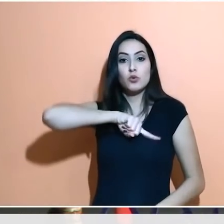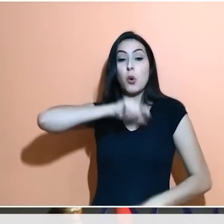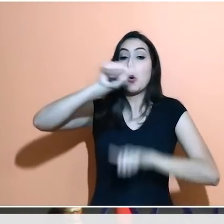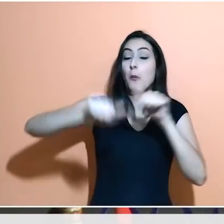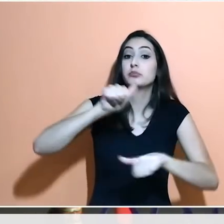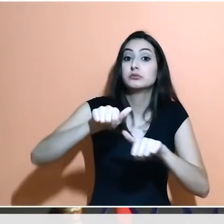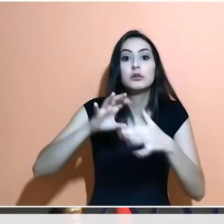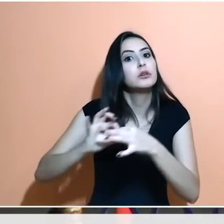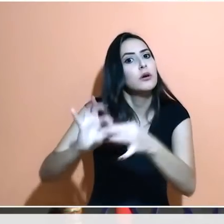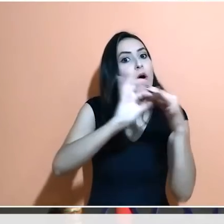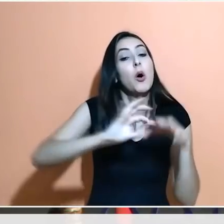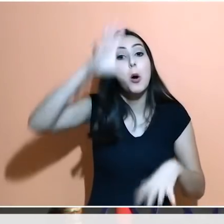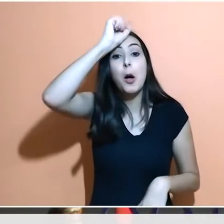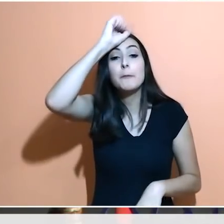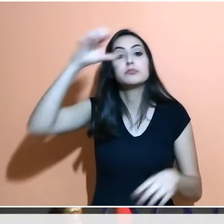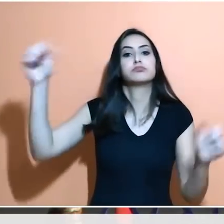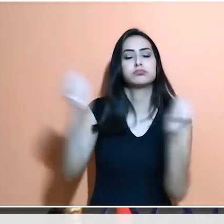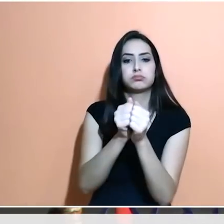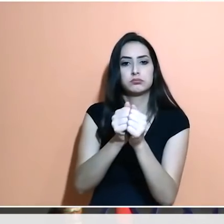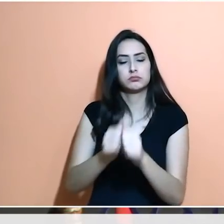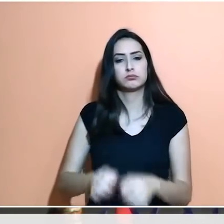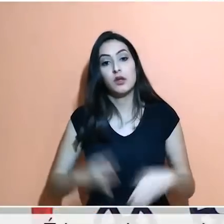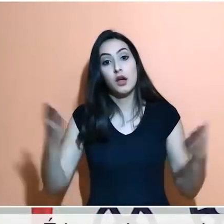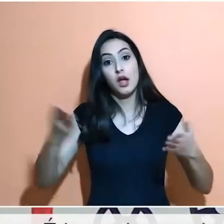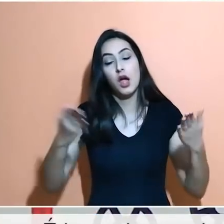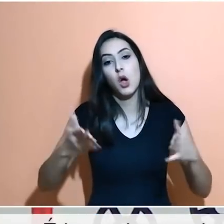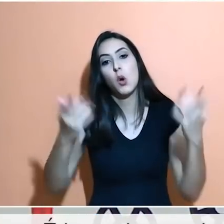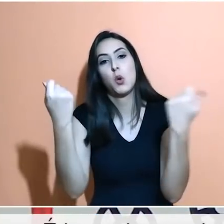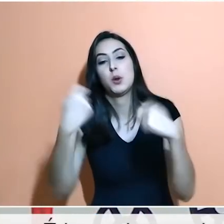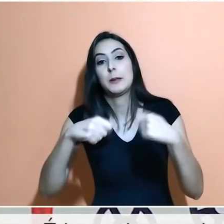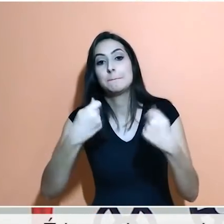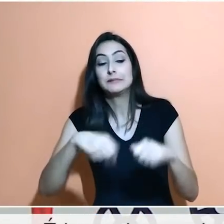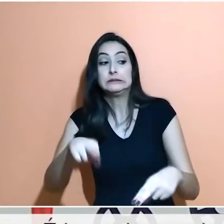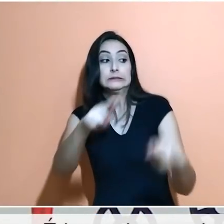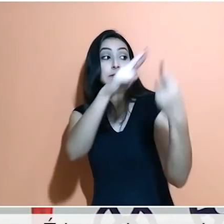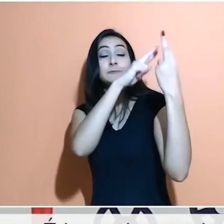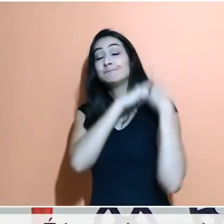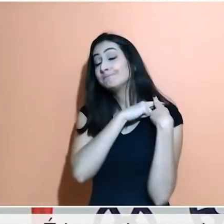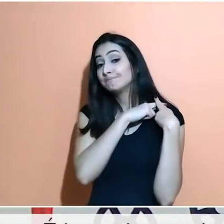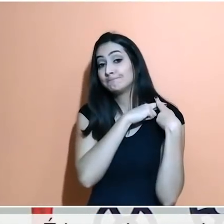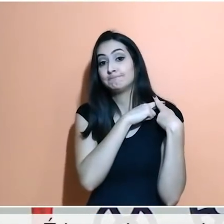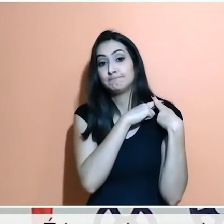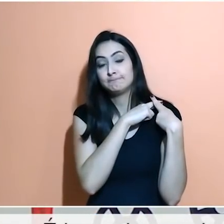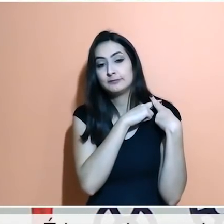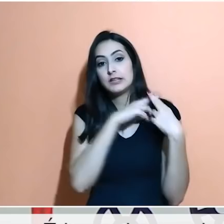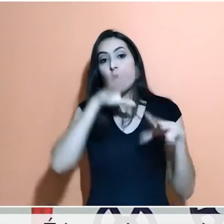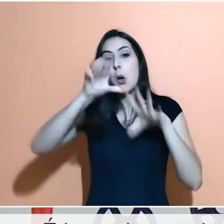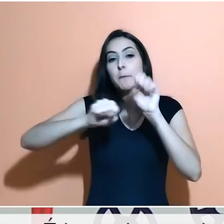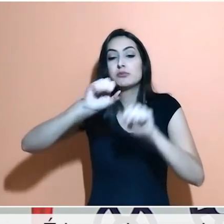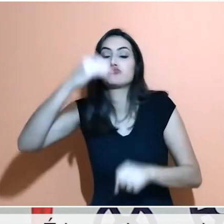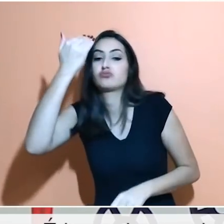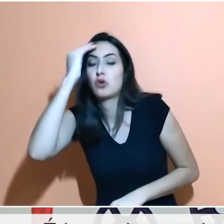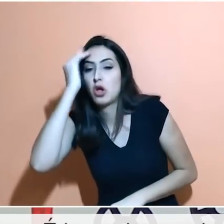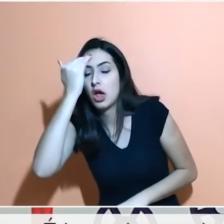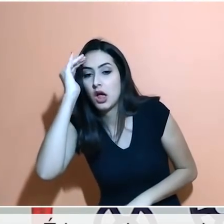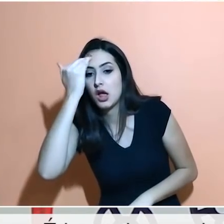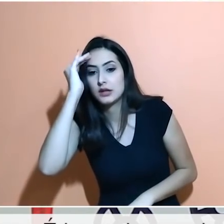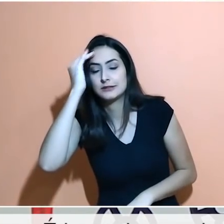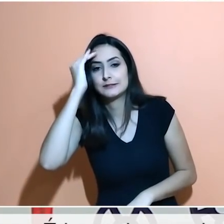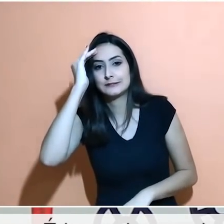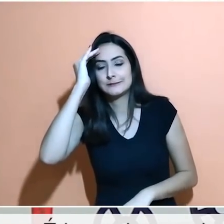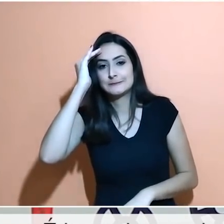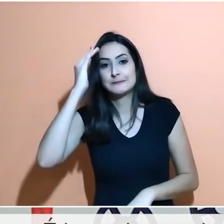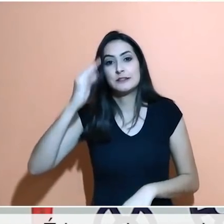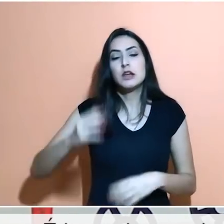por uma fase de transição e aprendizado conjunto. É hora de seguirmos com posturas responsáveis e olhares